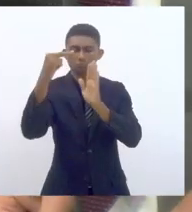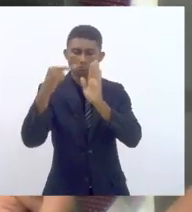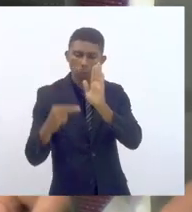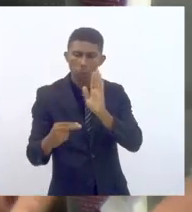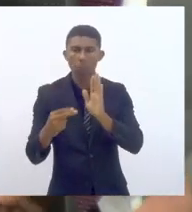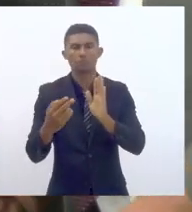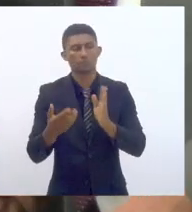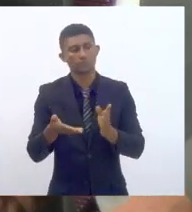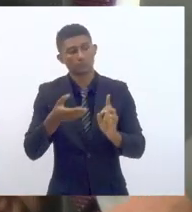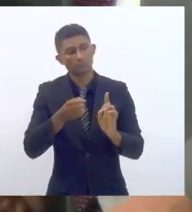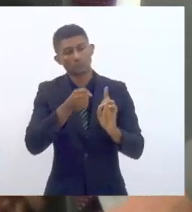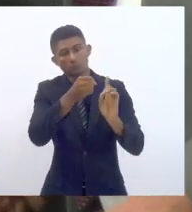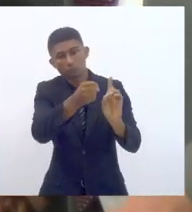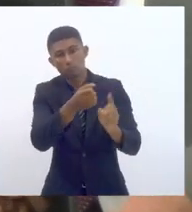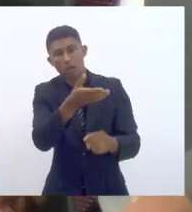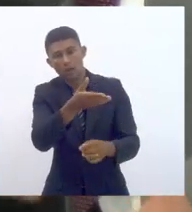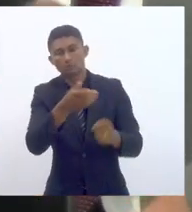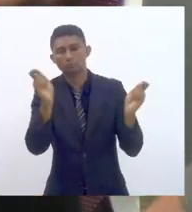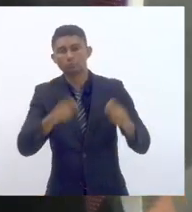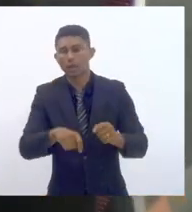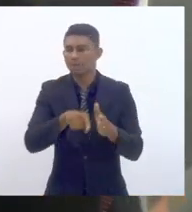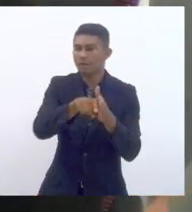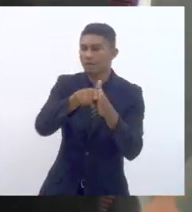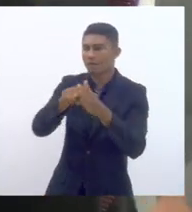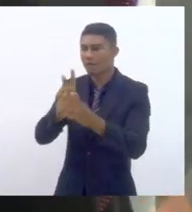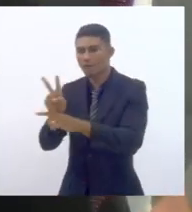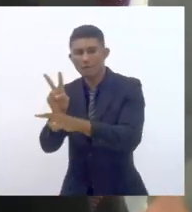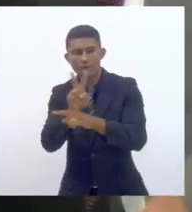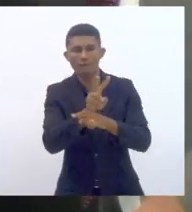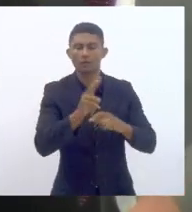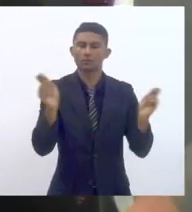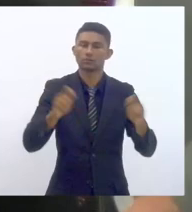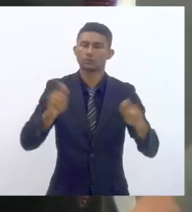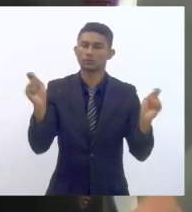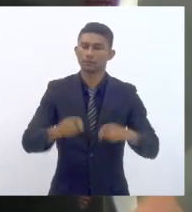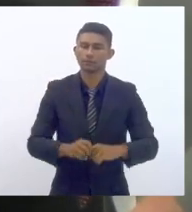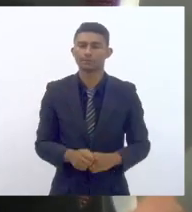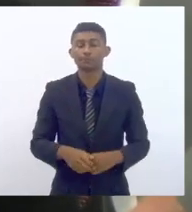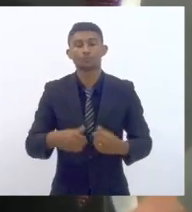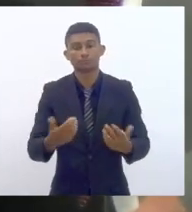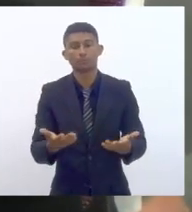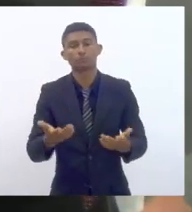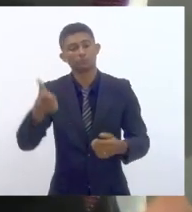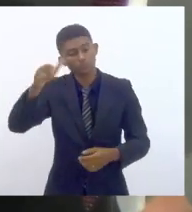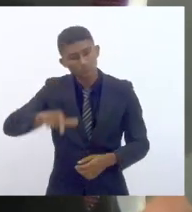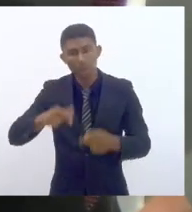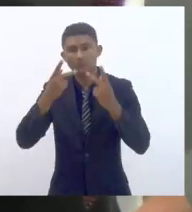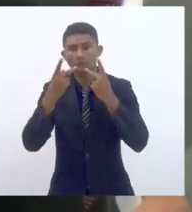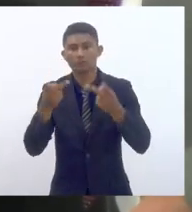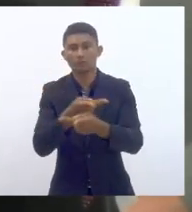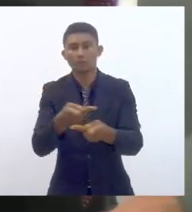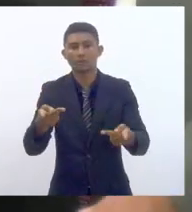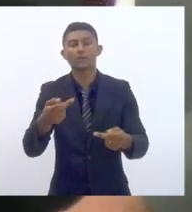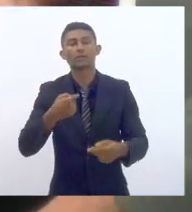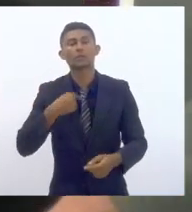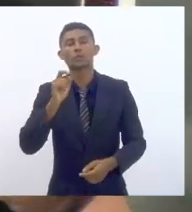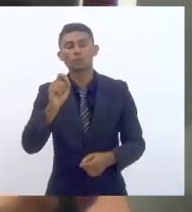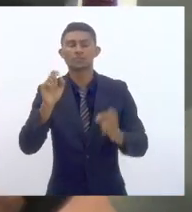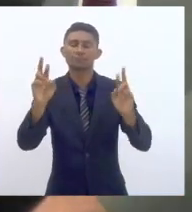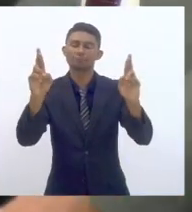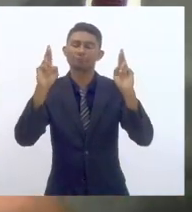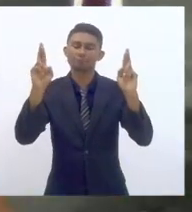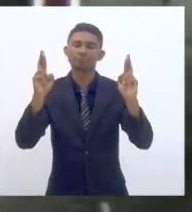relevante função regulatória e de fiscalização da AGTransp. Ao ensejo, reitero a Vossas Excelências meu protesto de elevada